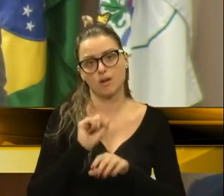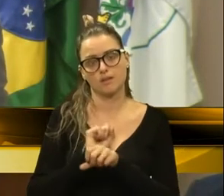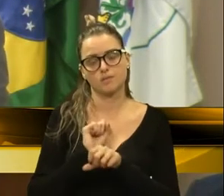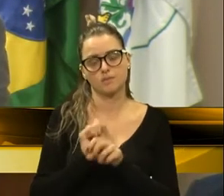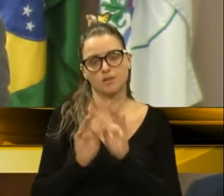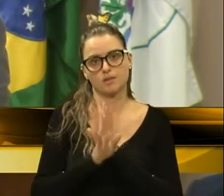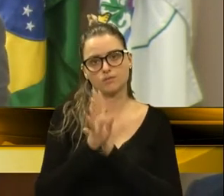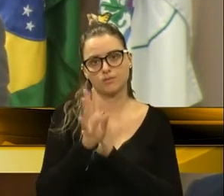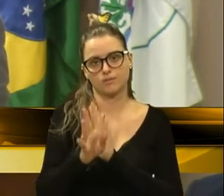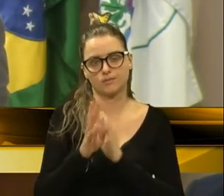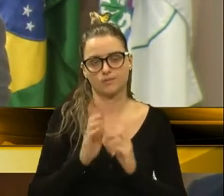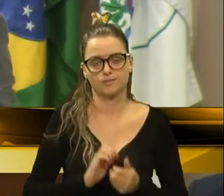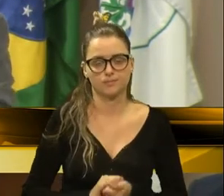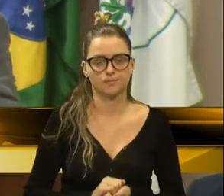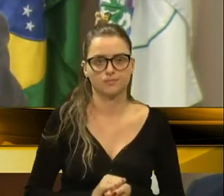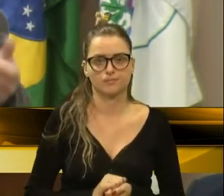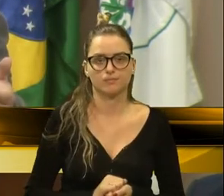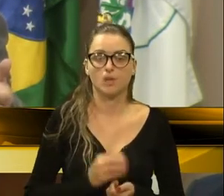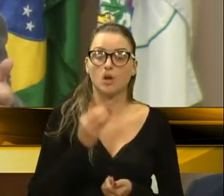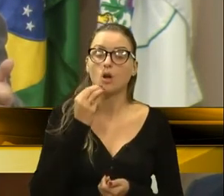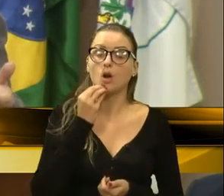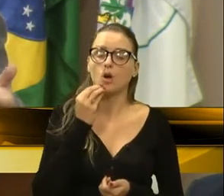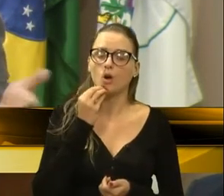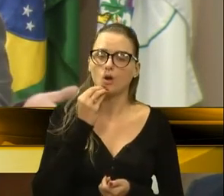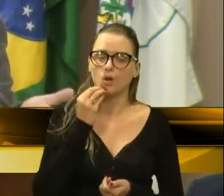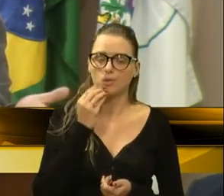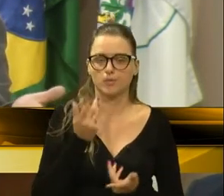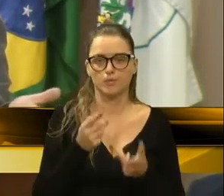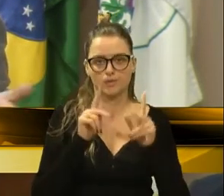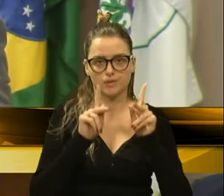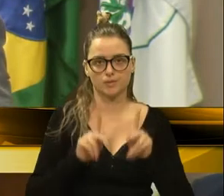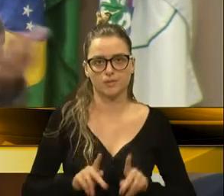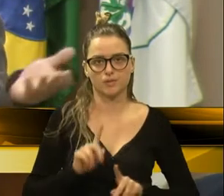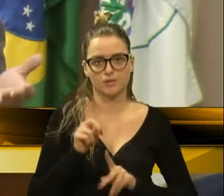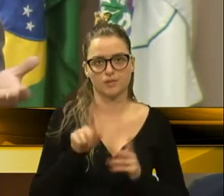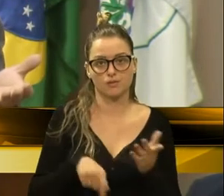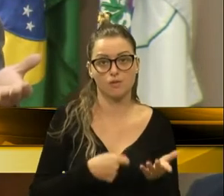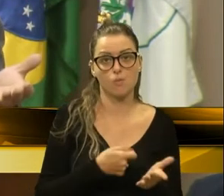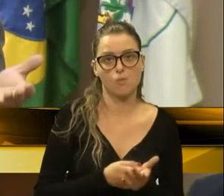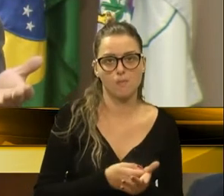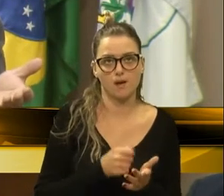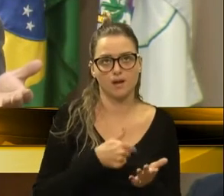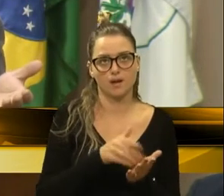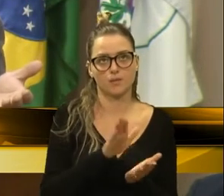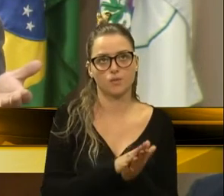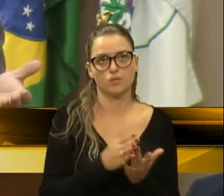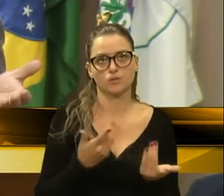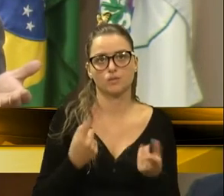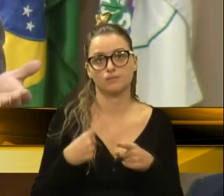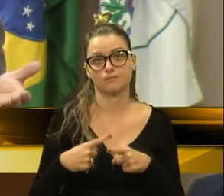espera. Claro que no caso dessas pessoas não pagarão multa, né? Porque elas